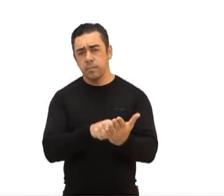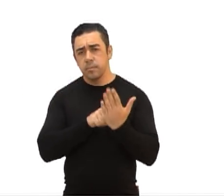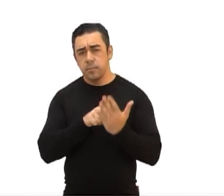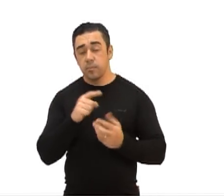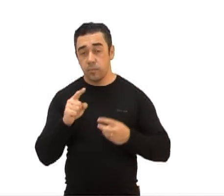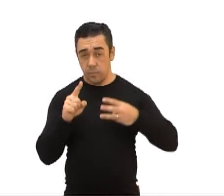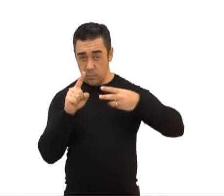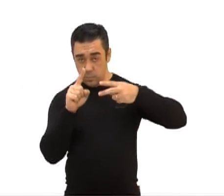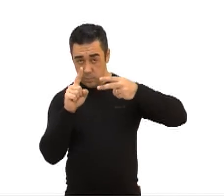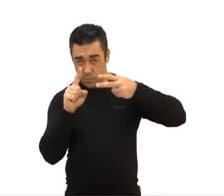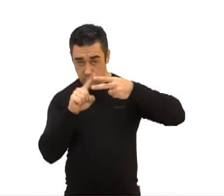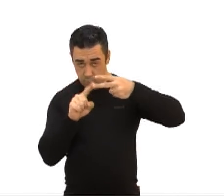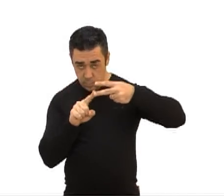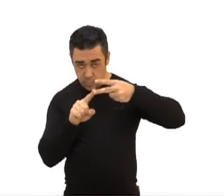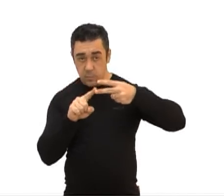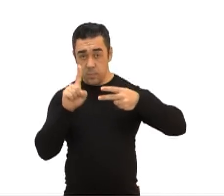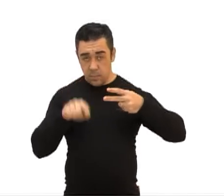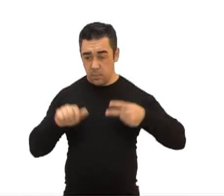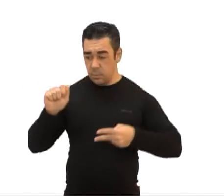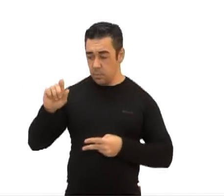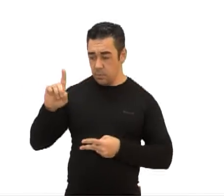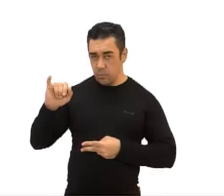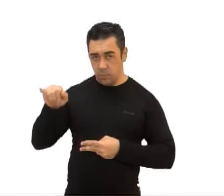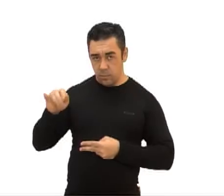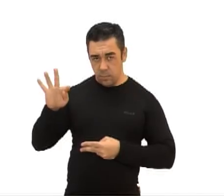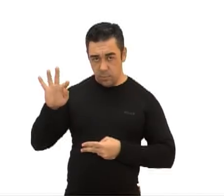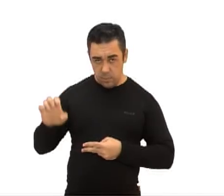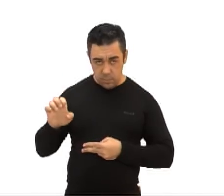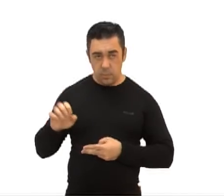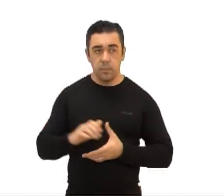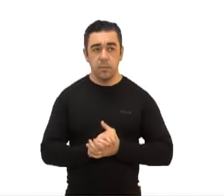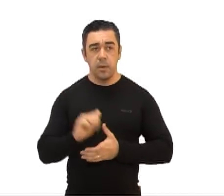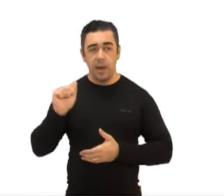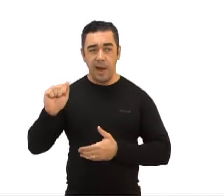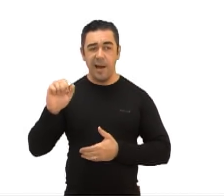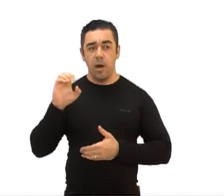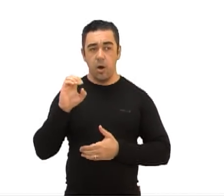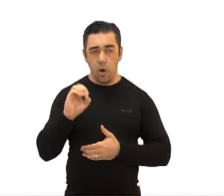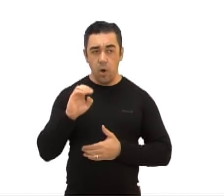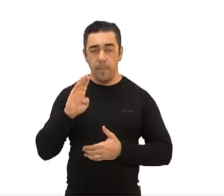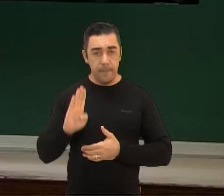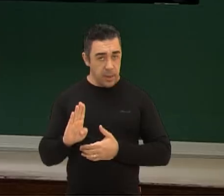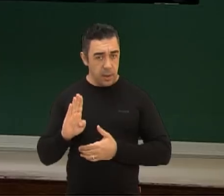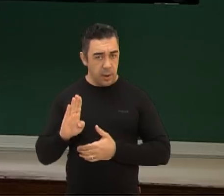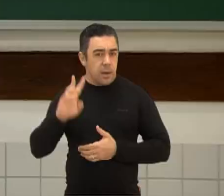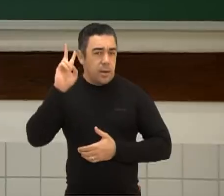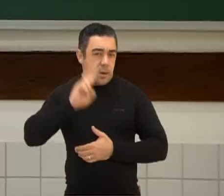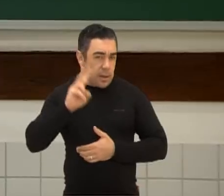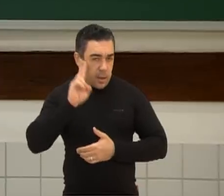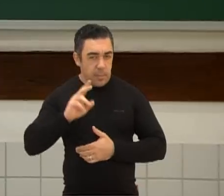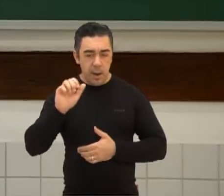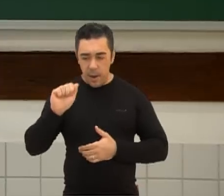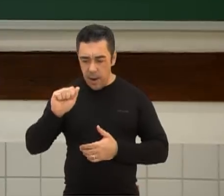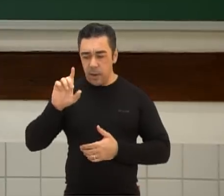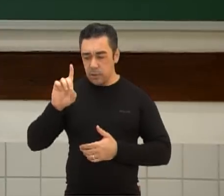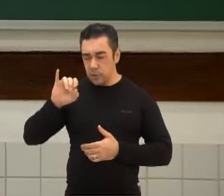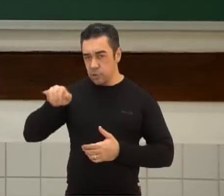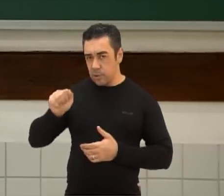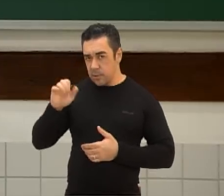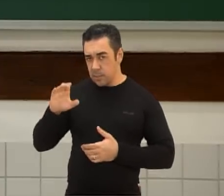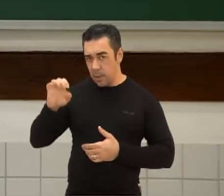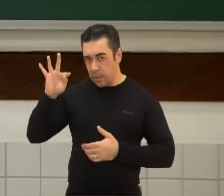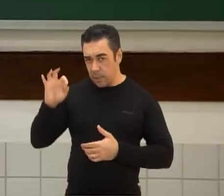dois ângulos adjacentes aos ângulos AOB. Lembra o que é ângulo